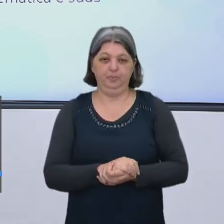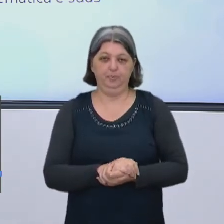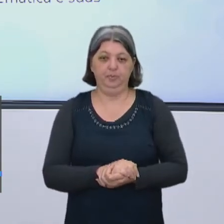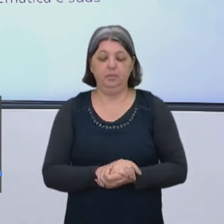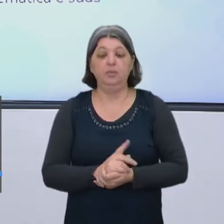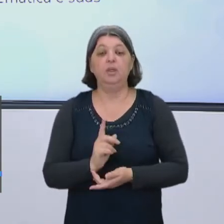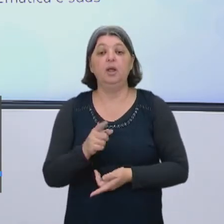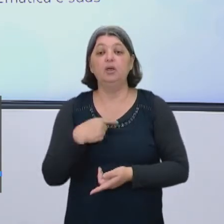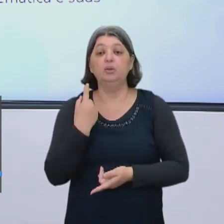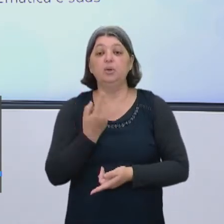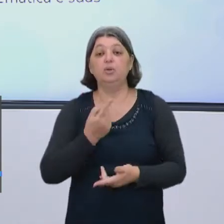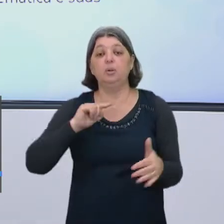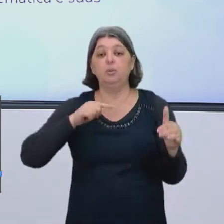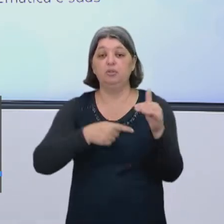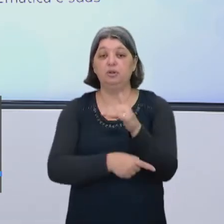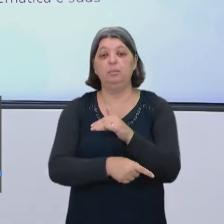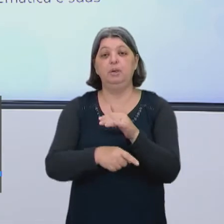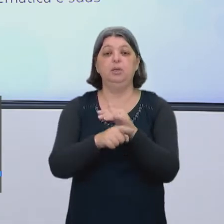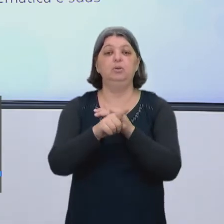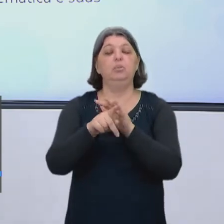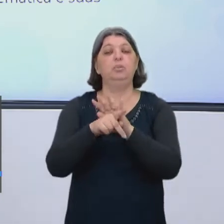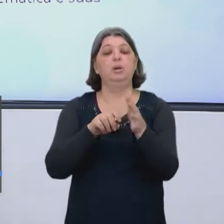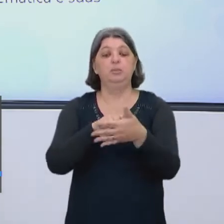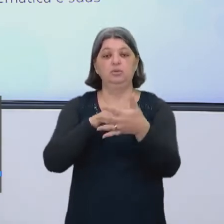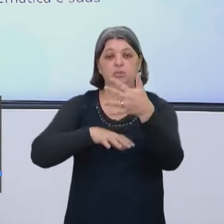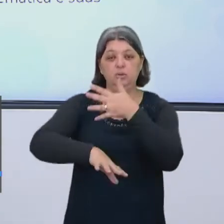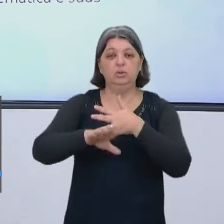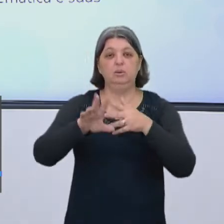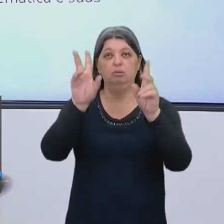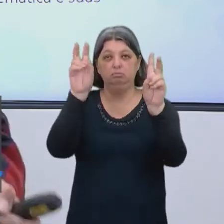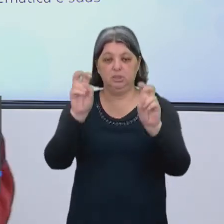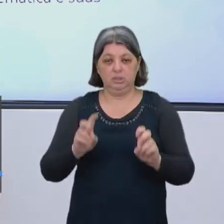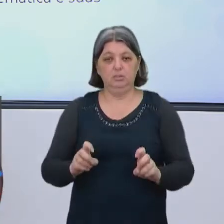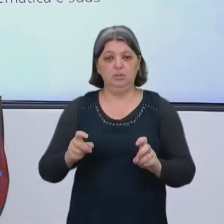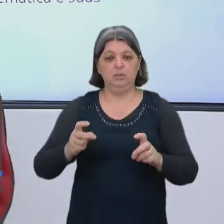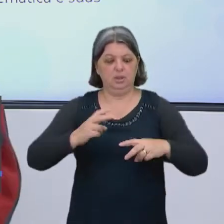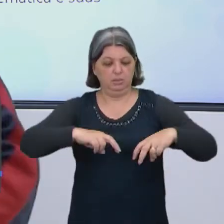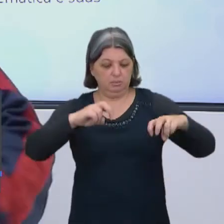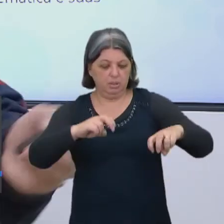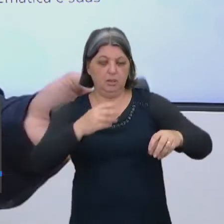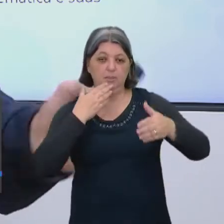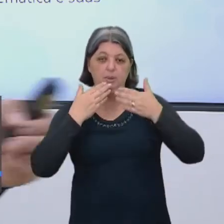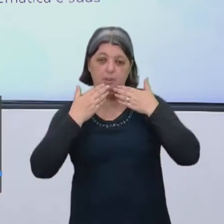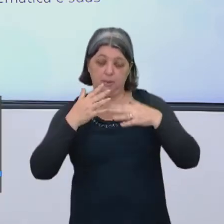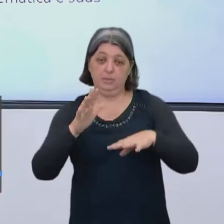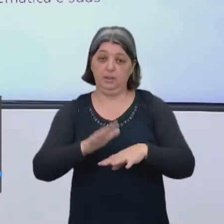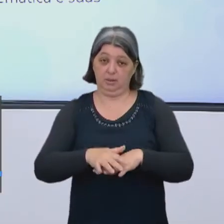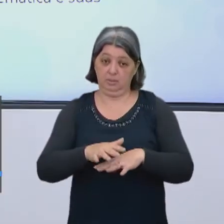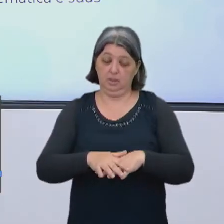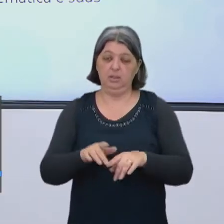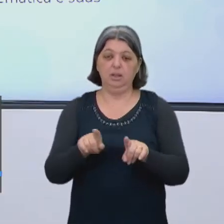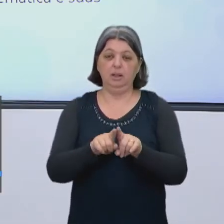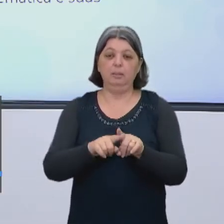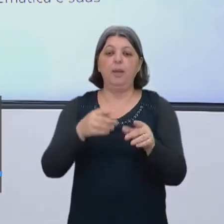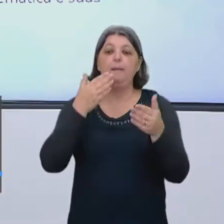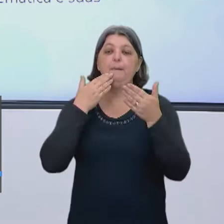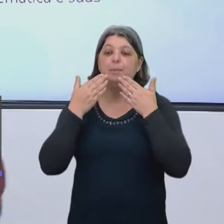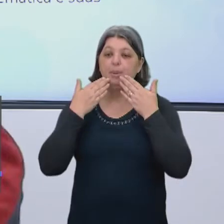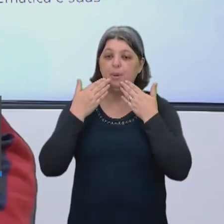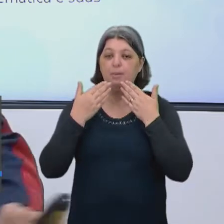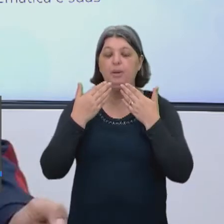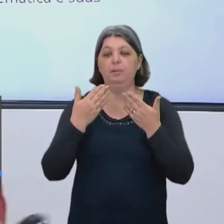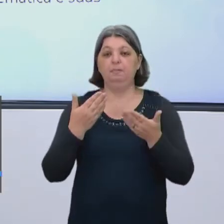aprofundamentos curriculares a gente tem a possibilidade aí de sentar, conversar sobre matemática e mais que isso, conversar